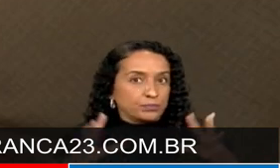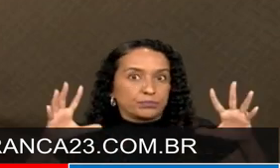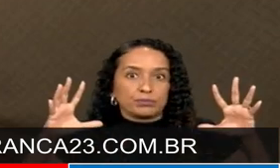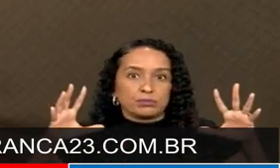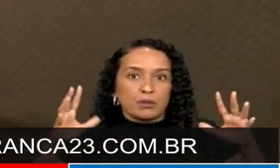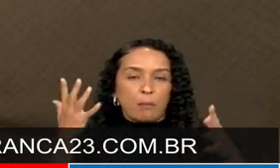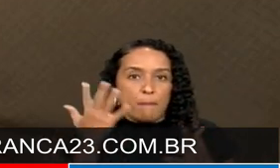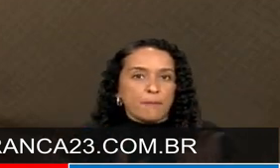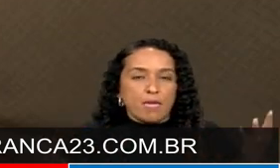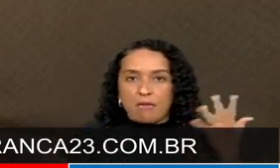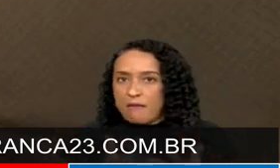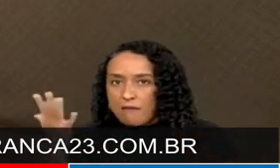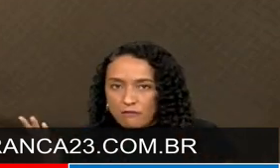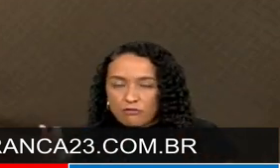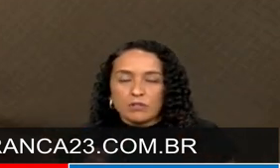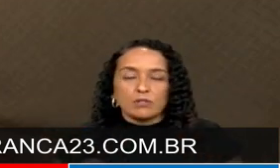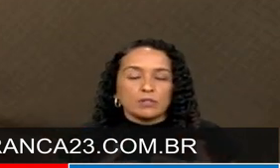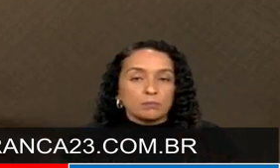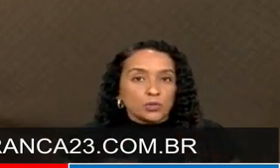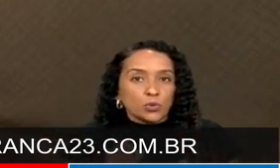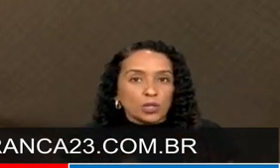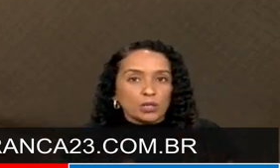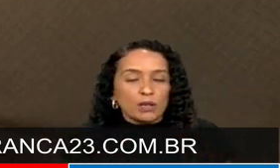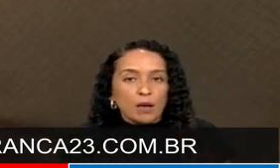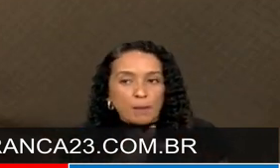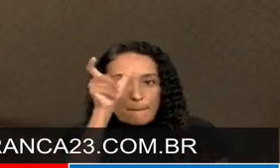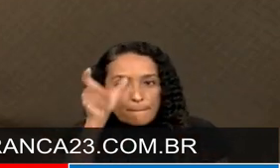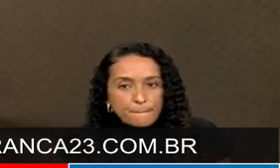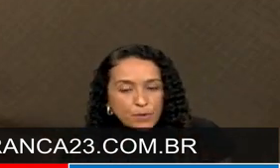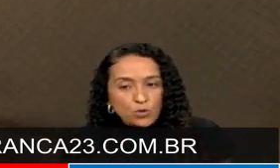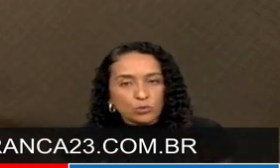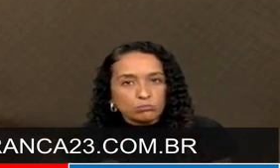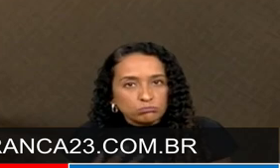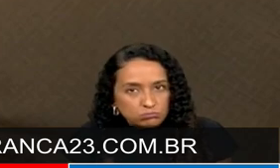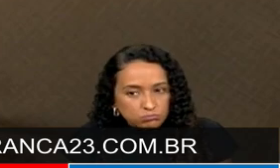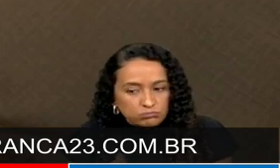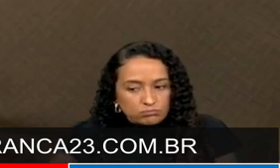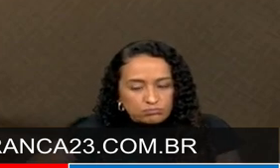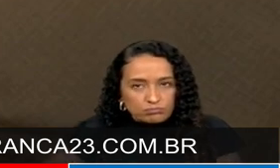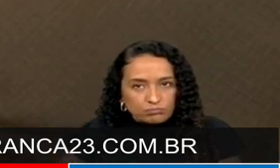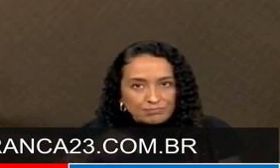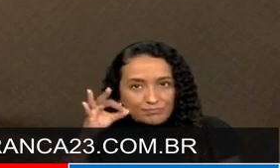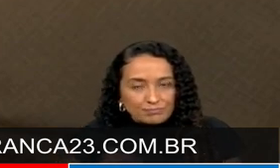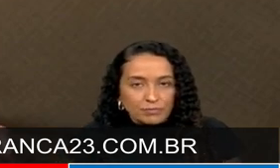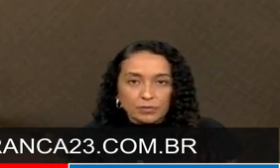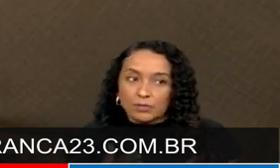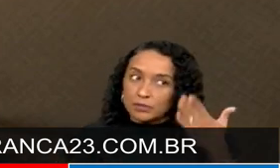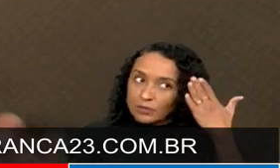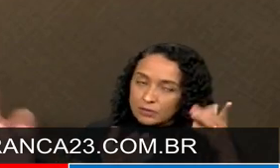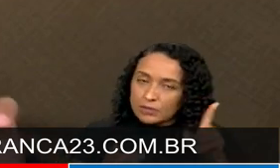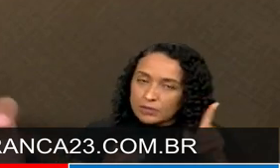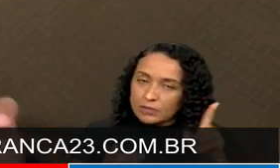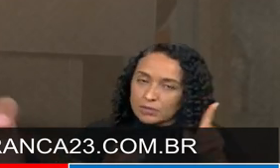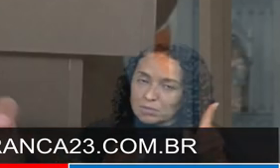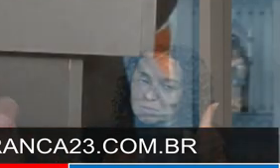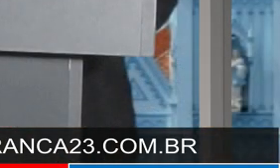processo. Então você precisa de um educador financeiro, de um consultor, às vezes até de um psicólogo para te ajudar.